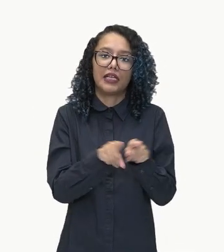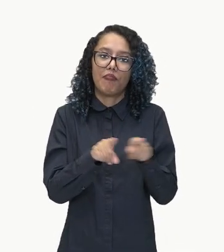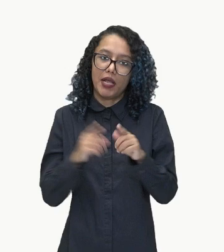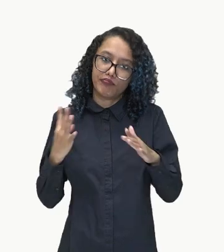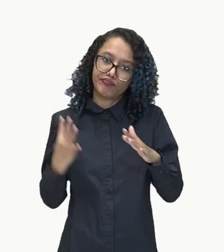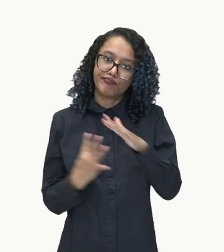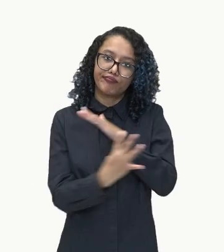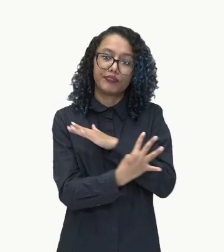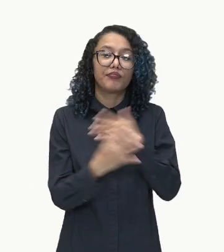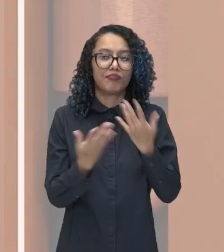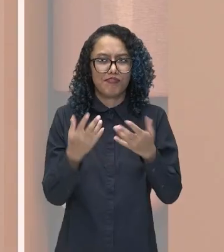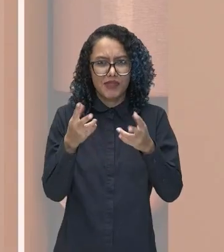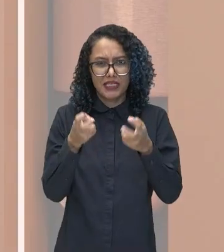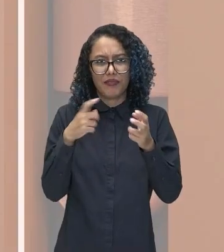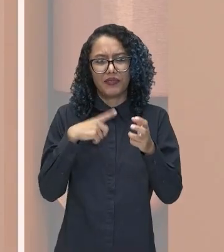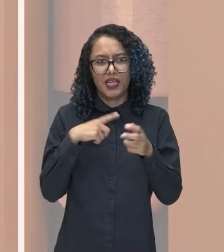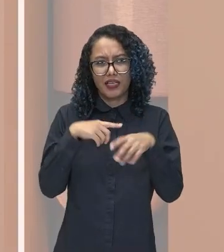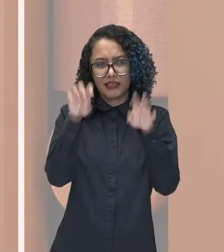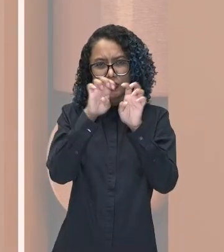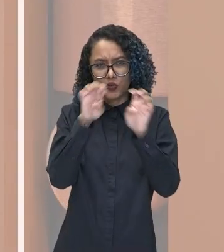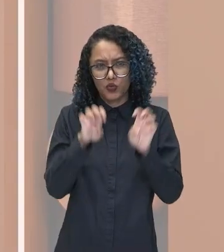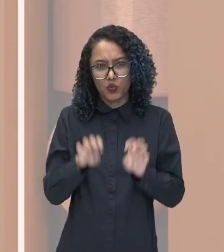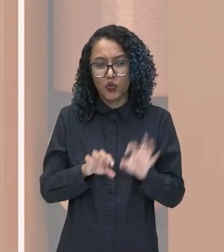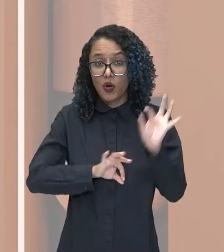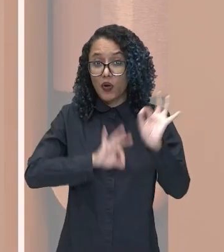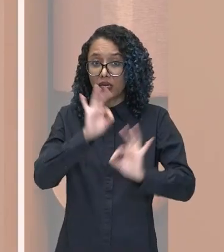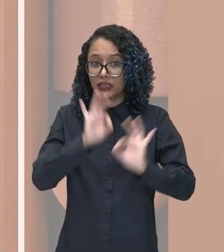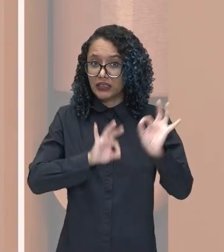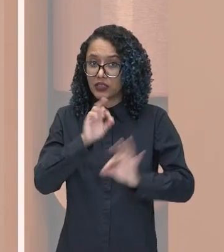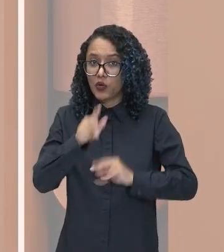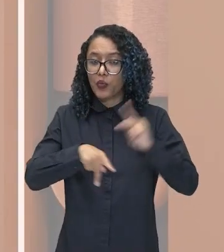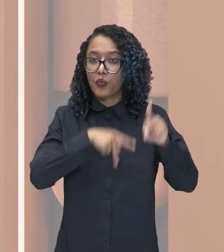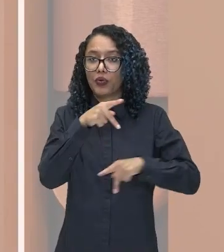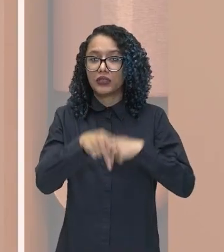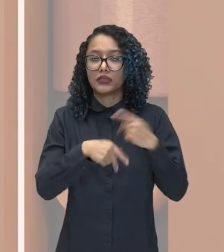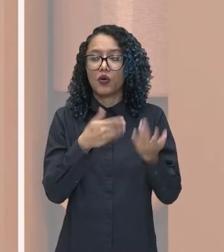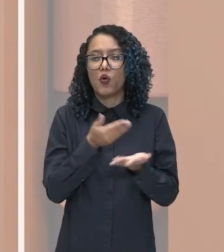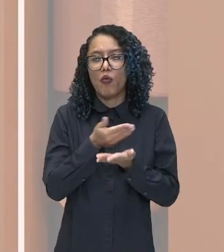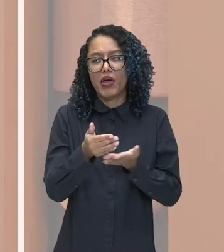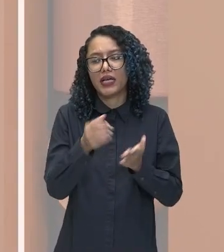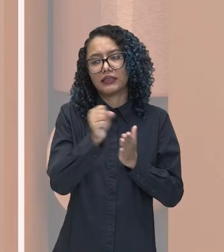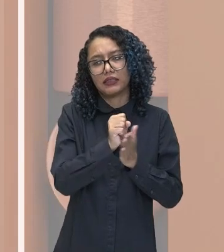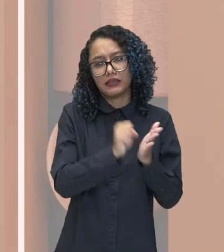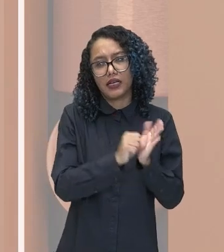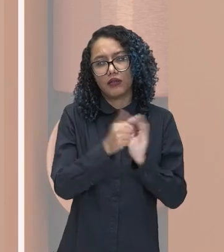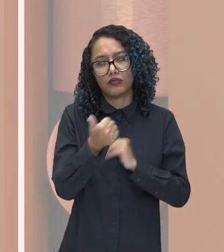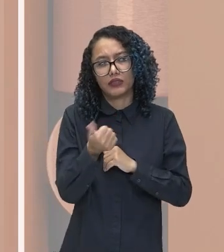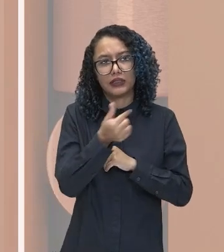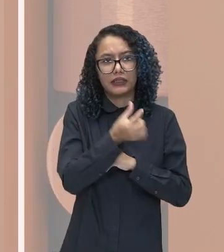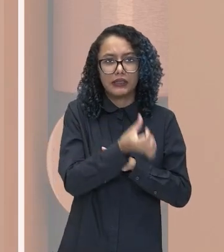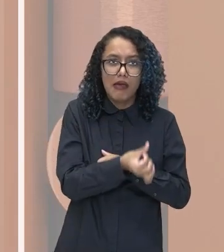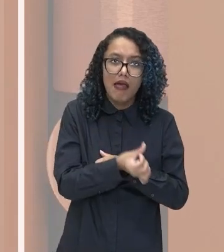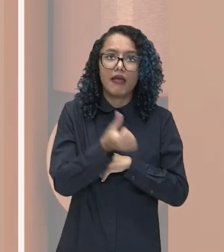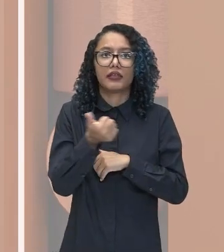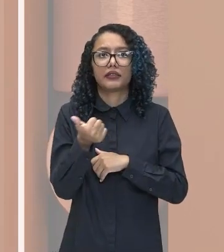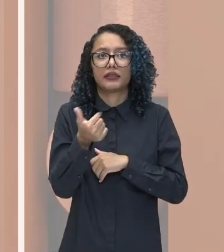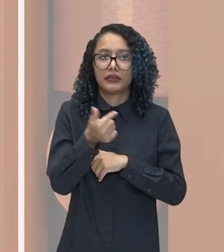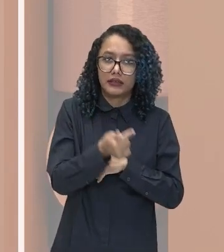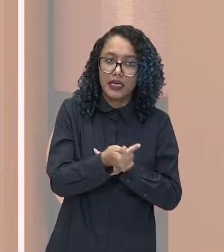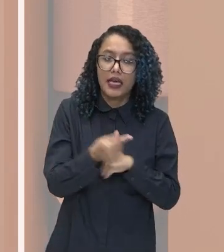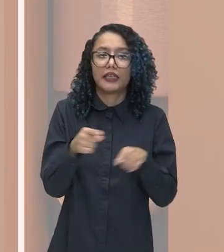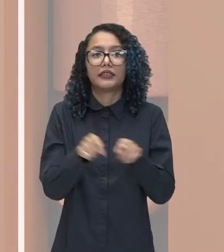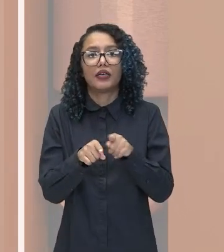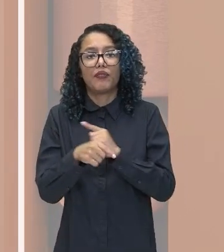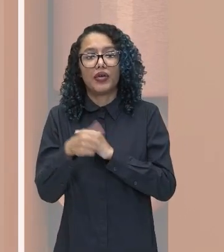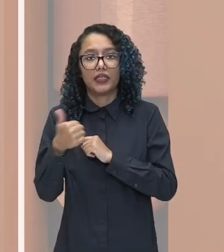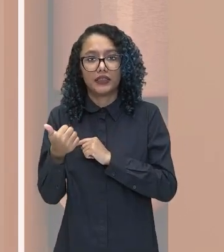né? Iniciando lá desde a época ali do século XVI, pegando o século XVII e no século XIX